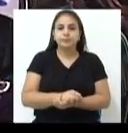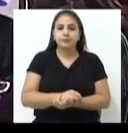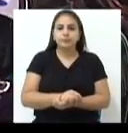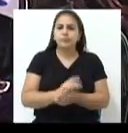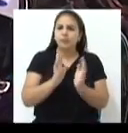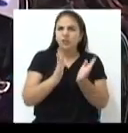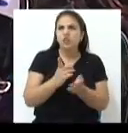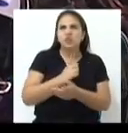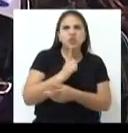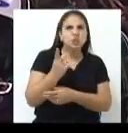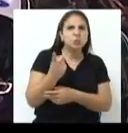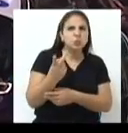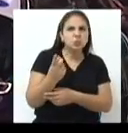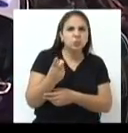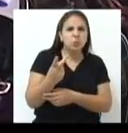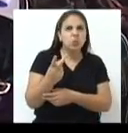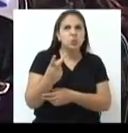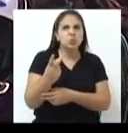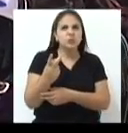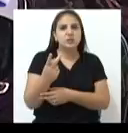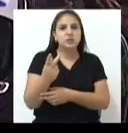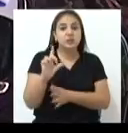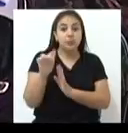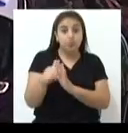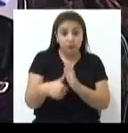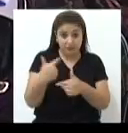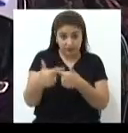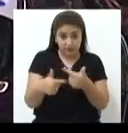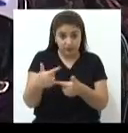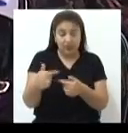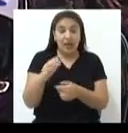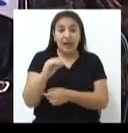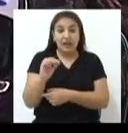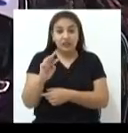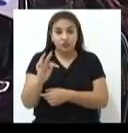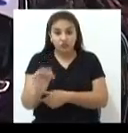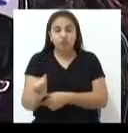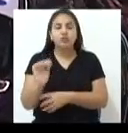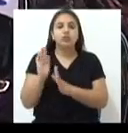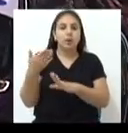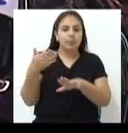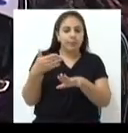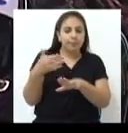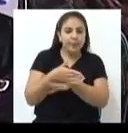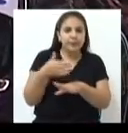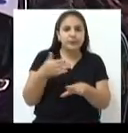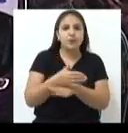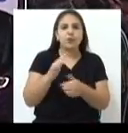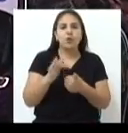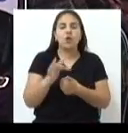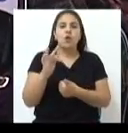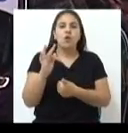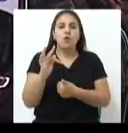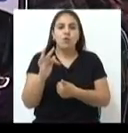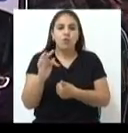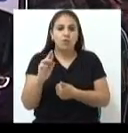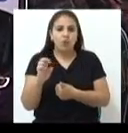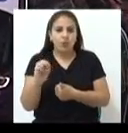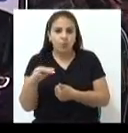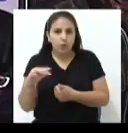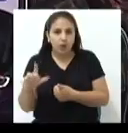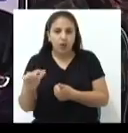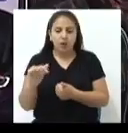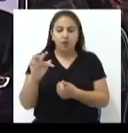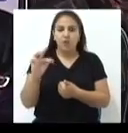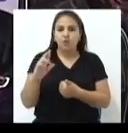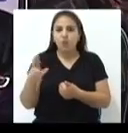quando eu tinha uns 12 anos de kart, 13 anos de kart, eu já participei algumas provas de Fórmula Ford, Fórmula Chevrolet, e